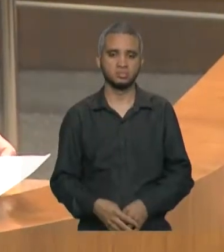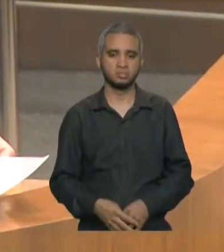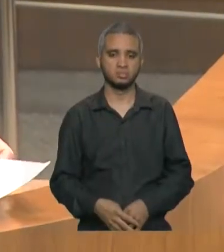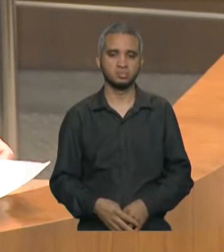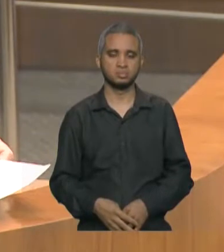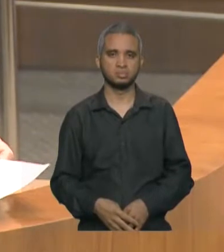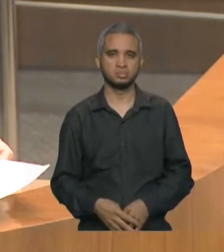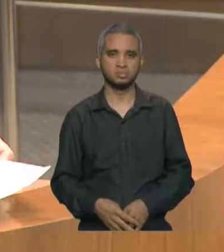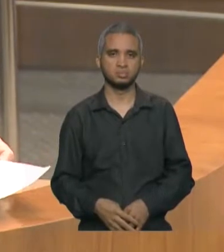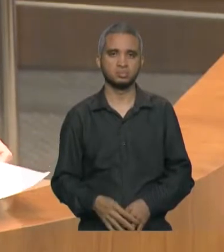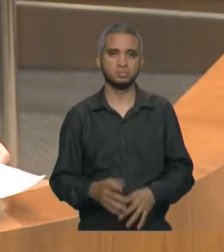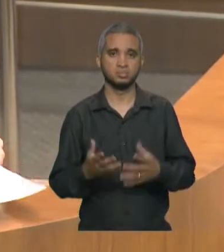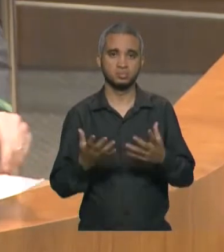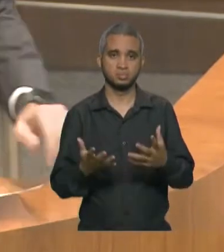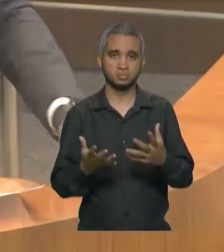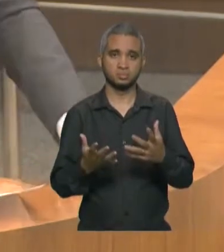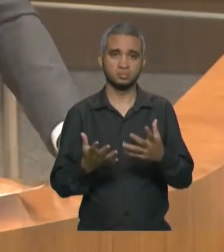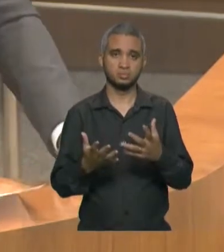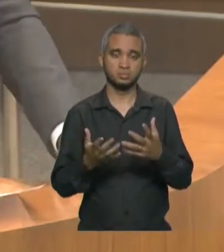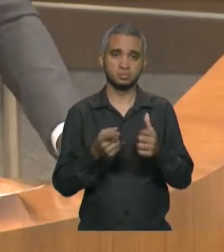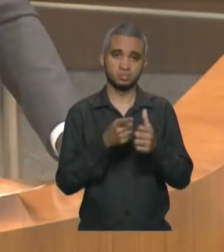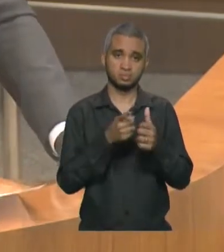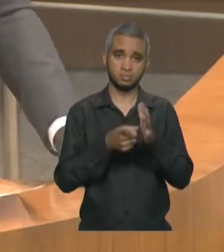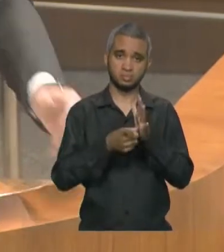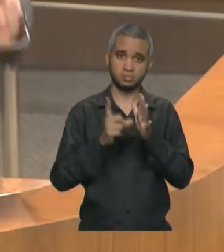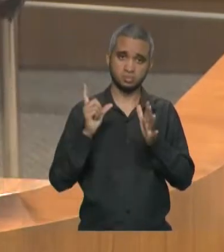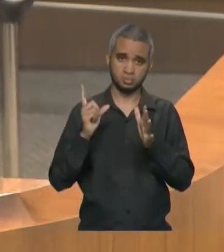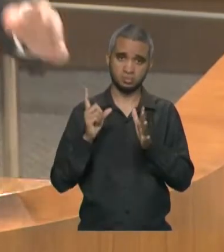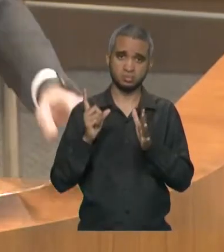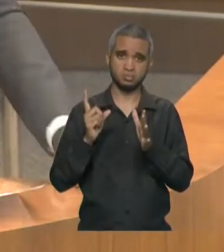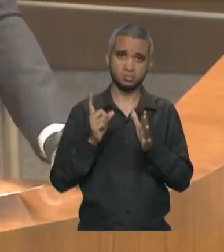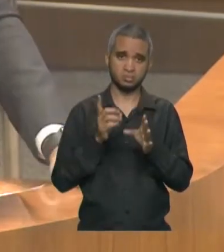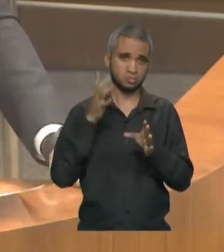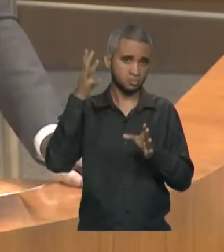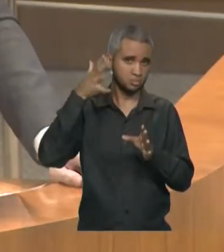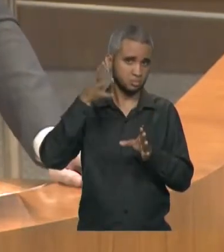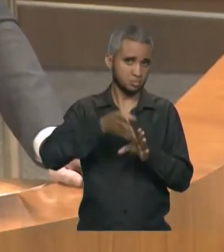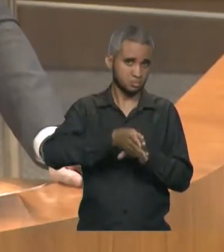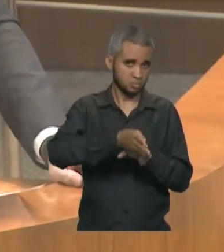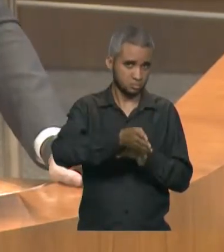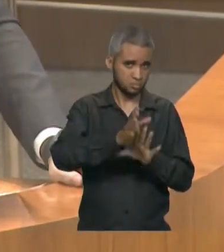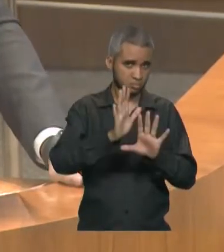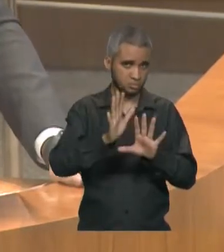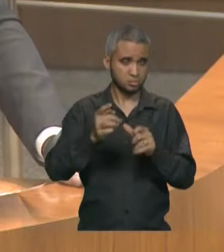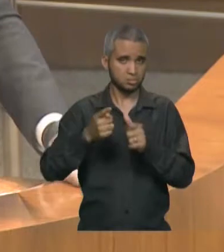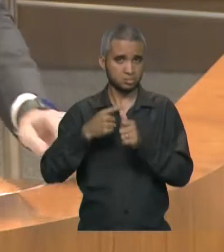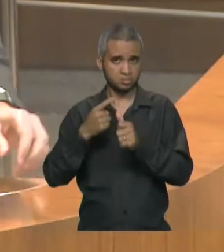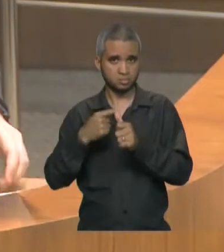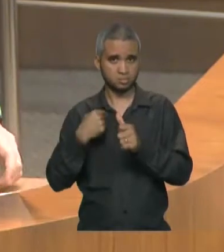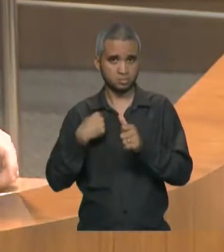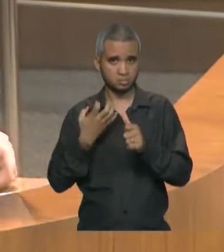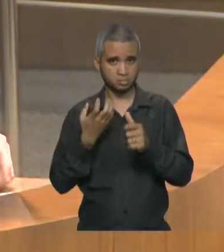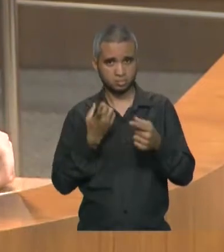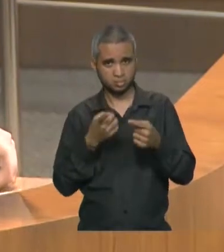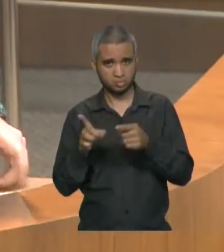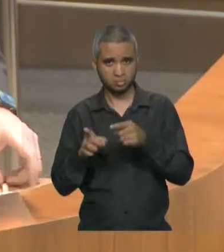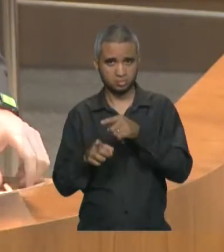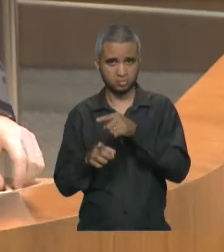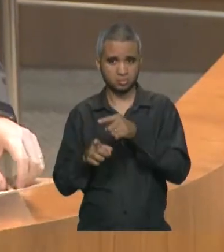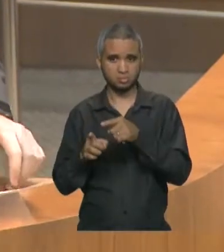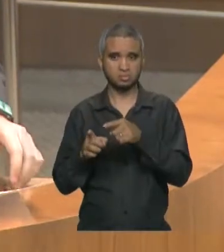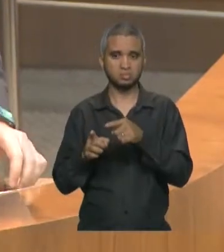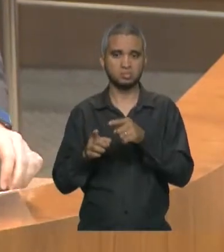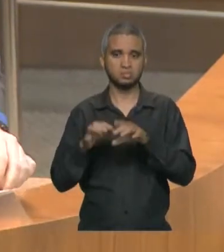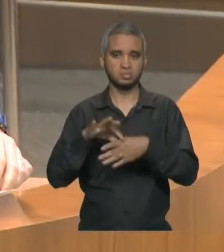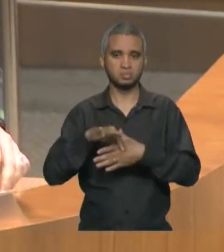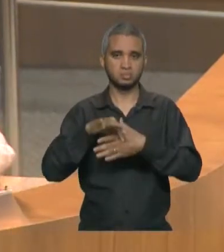o PELOA, projeto 484, queria só rebater rapidamente o líder do governo, Rafael Leitoa, deputado